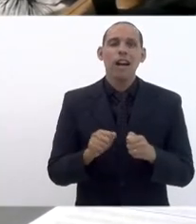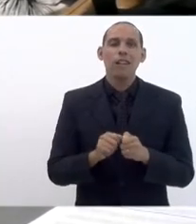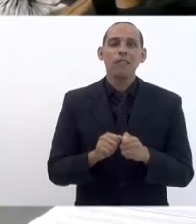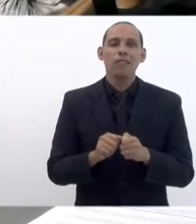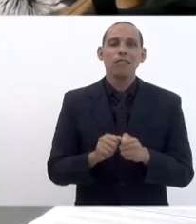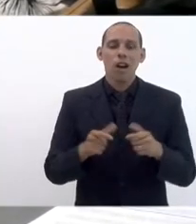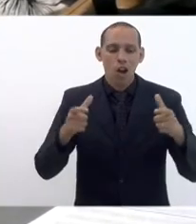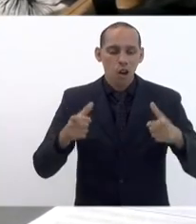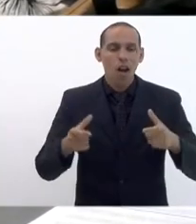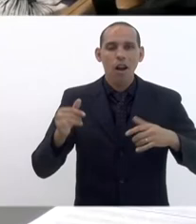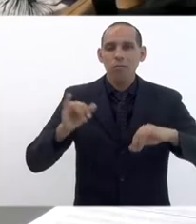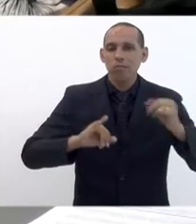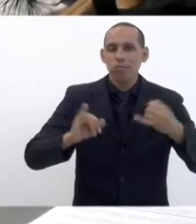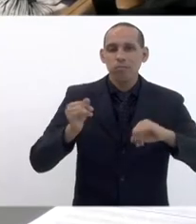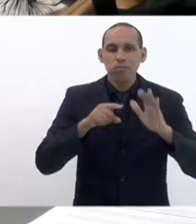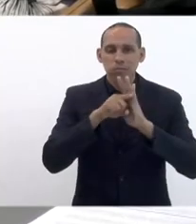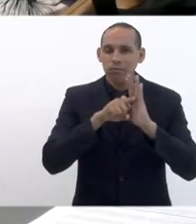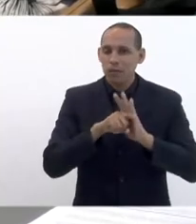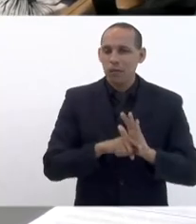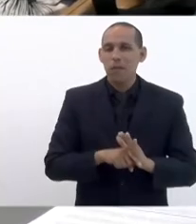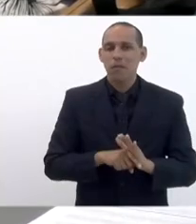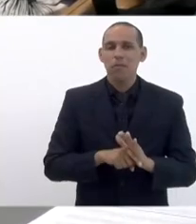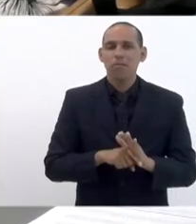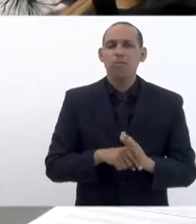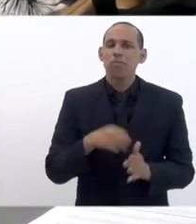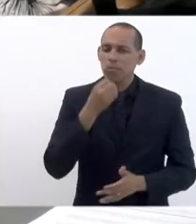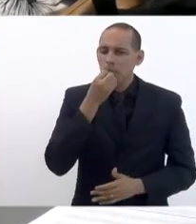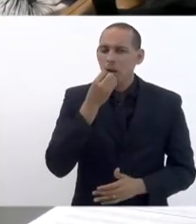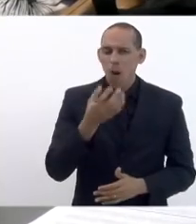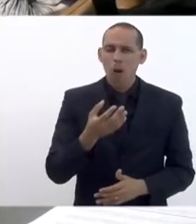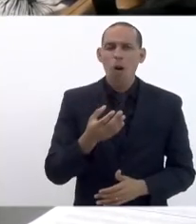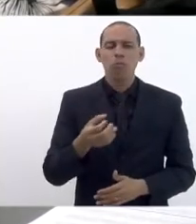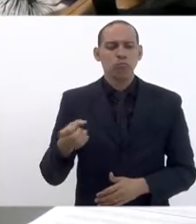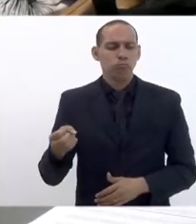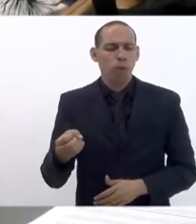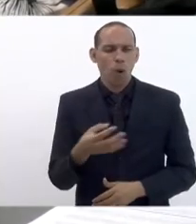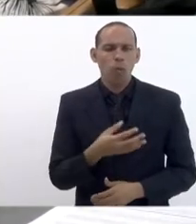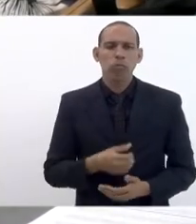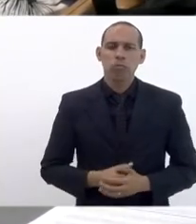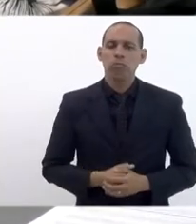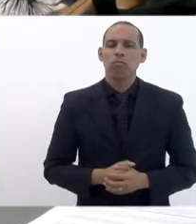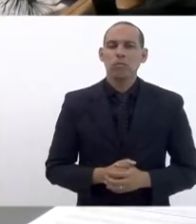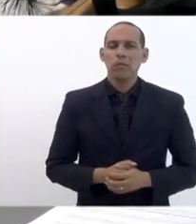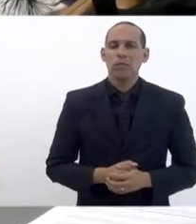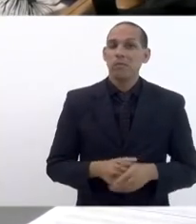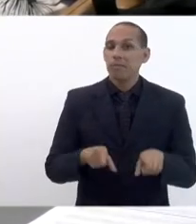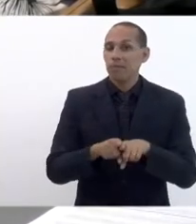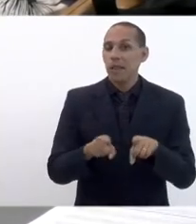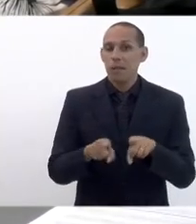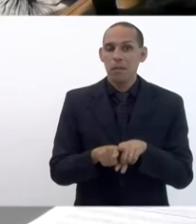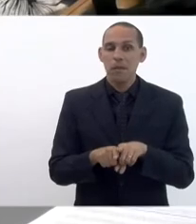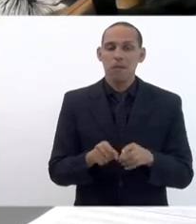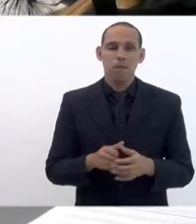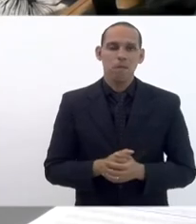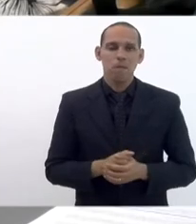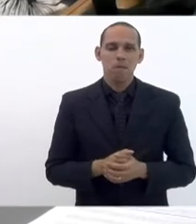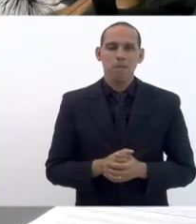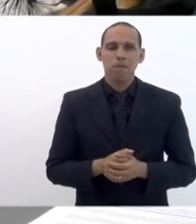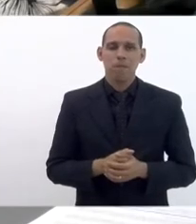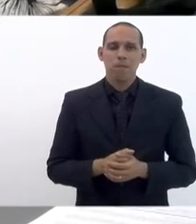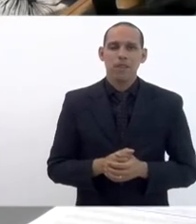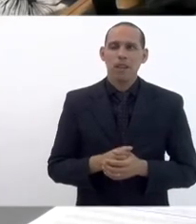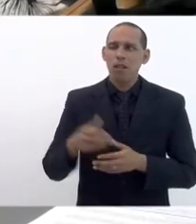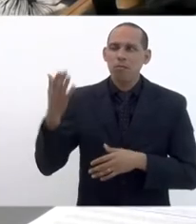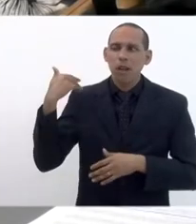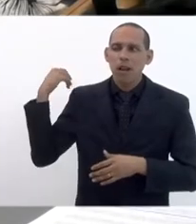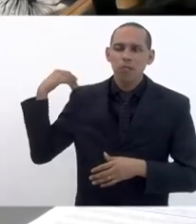laboratório de muito bacana, muito moderno. Que bom. E realizou uma quantidade expressiva nos últimos anos